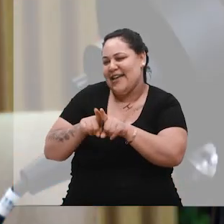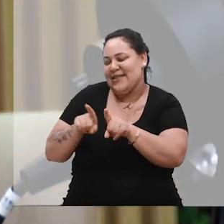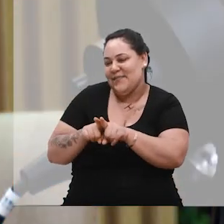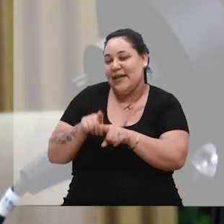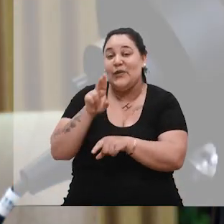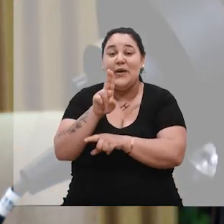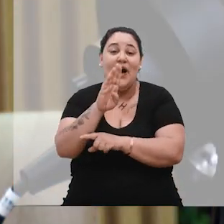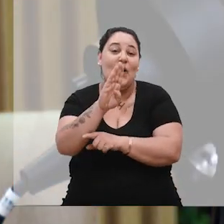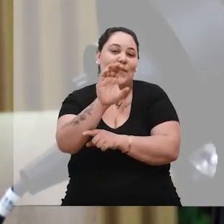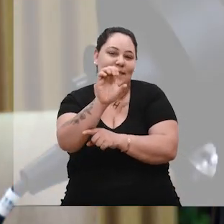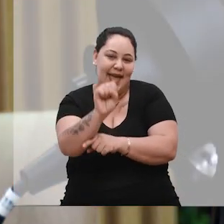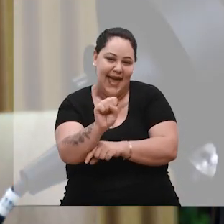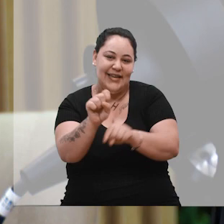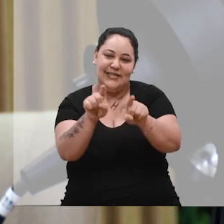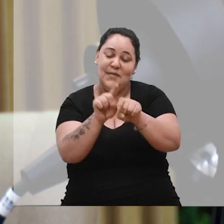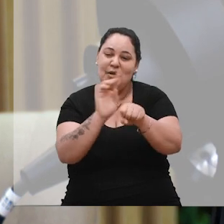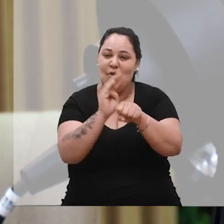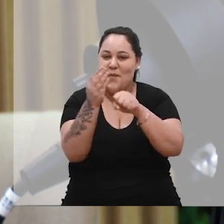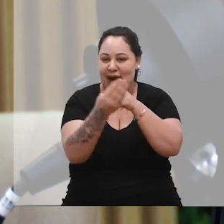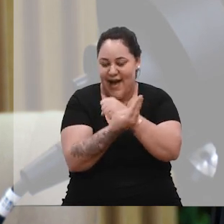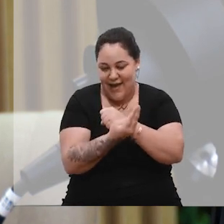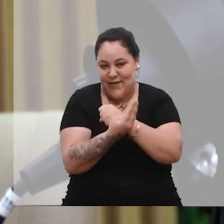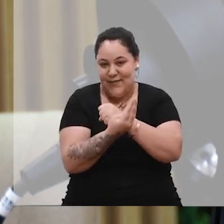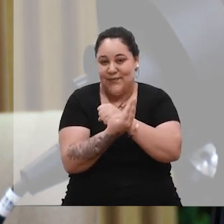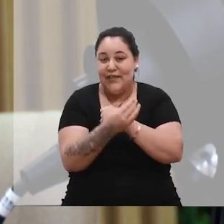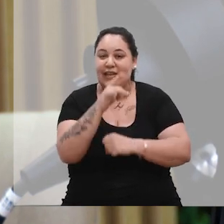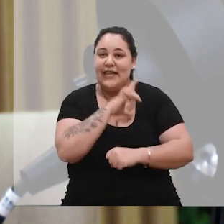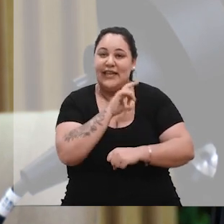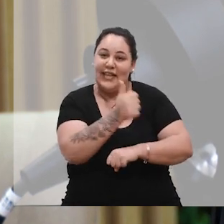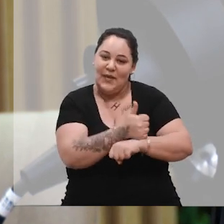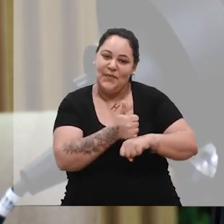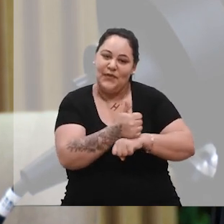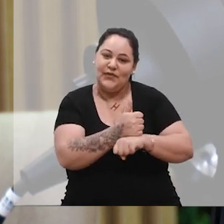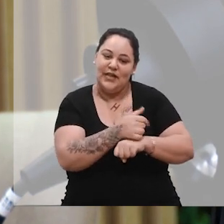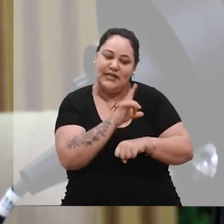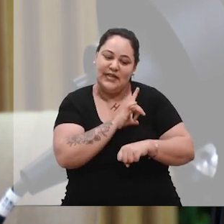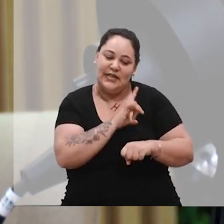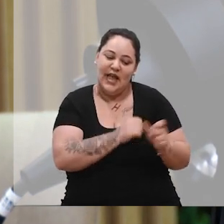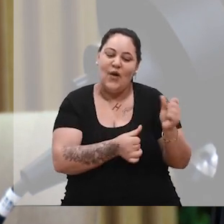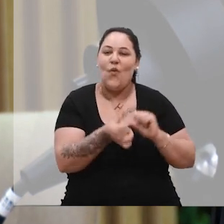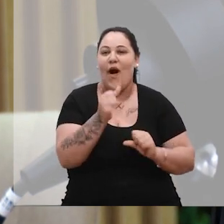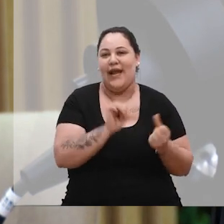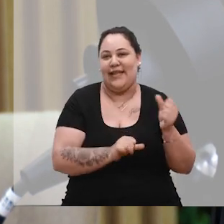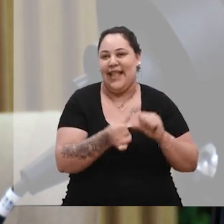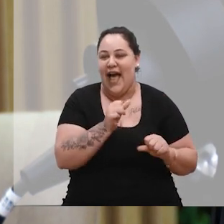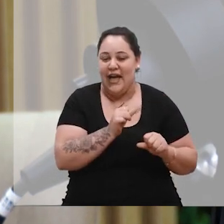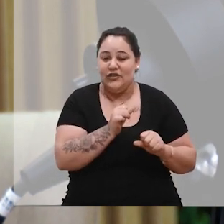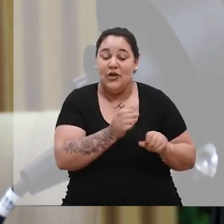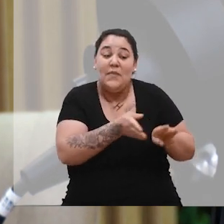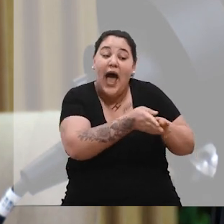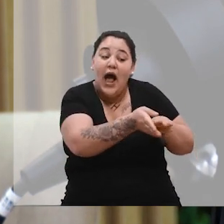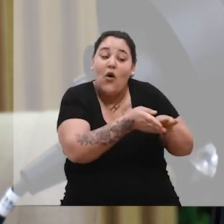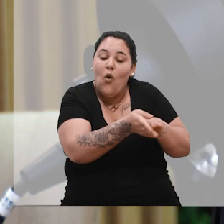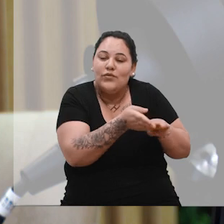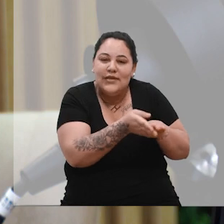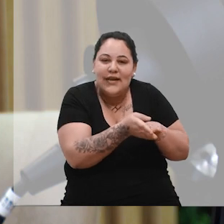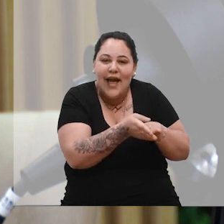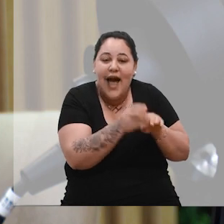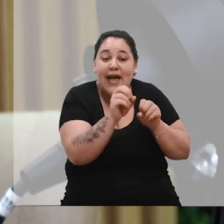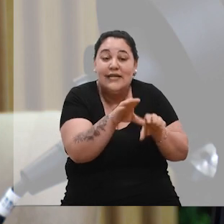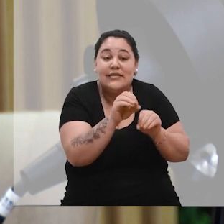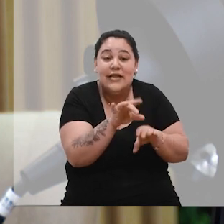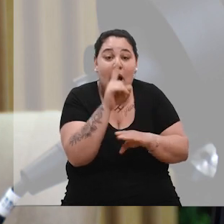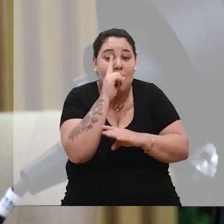no posto de saúde, na UBS do bairro, aonde tem profissionais qualificados para poder dar essa orientação para